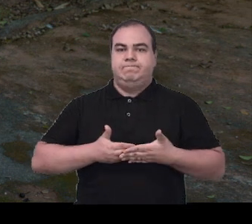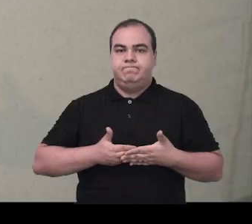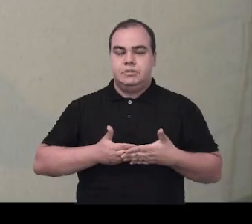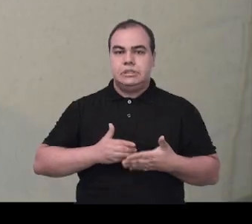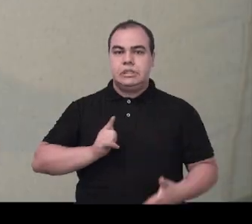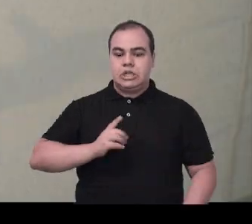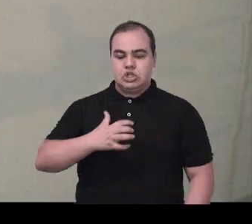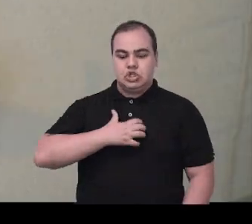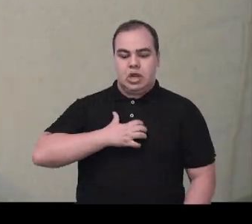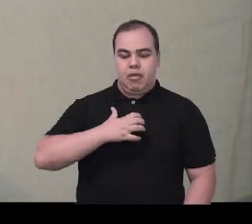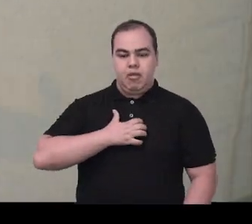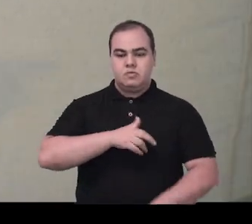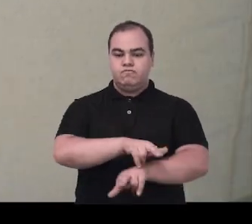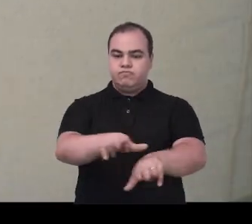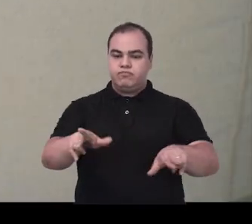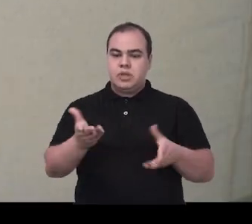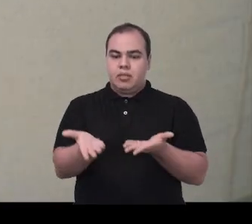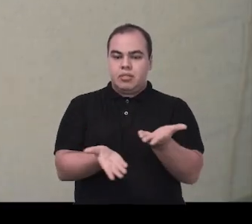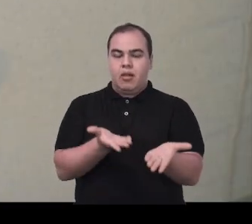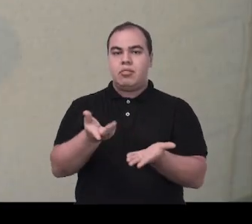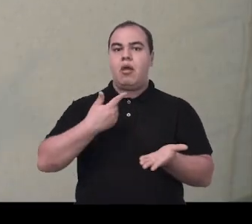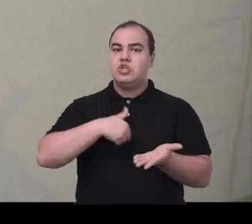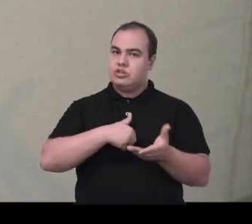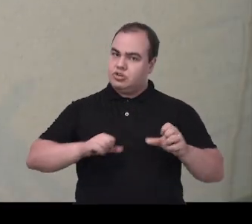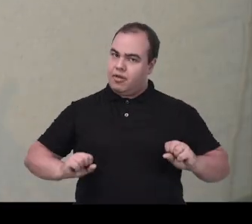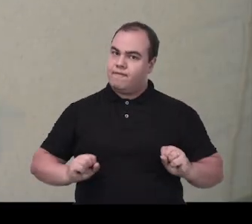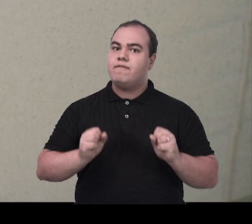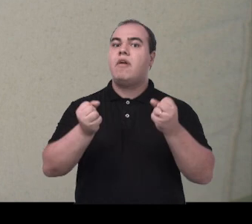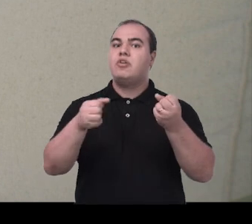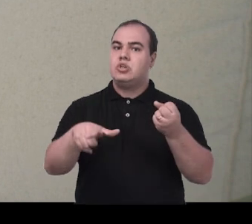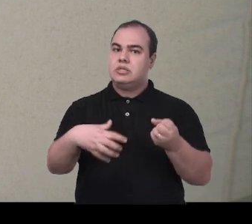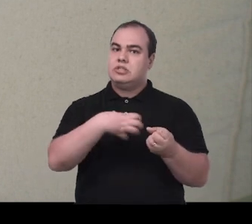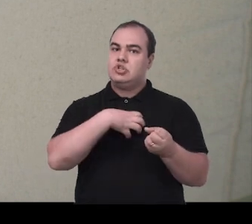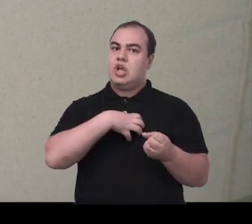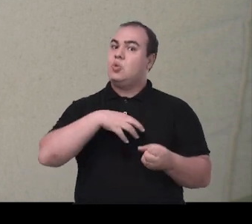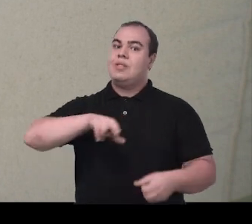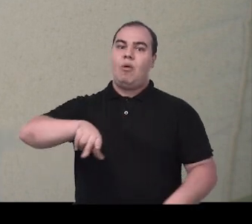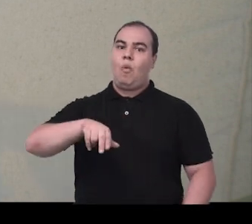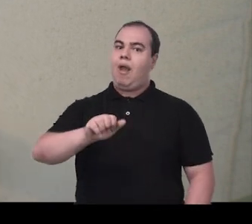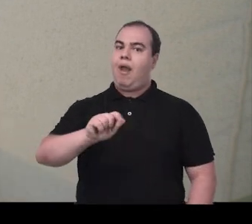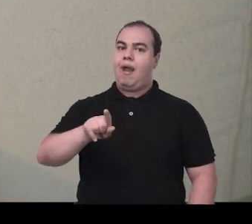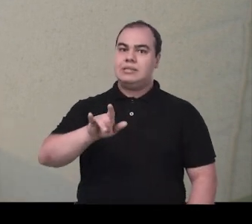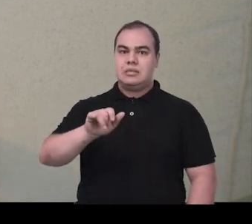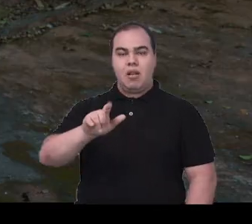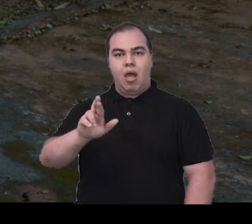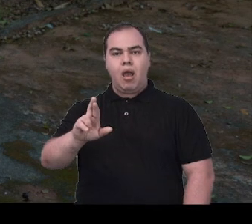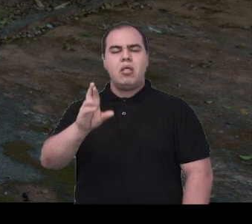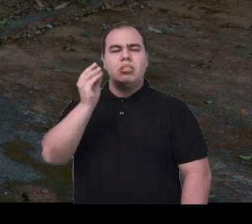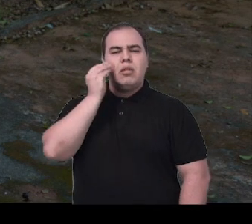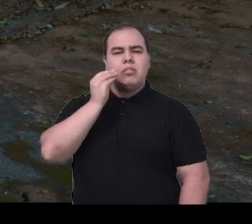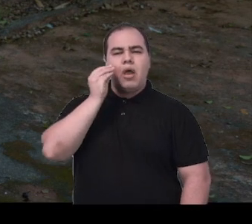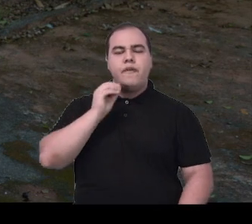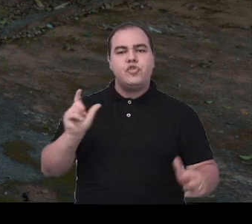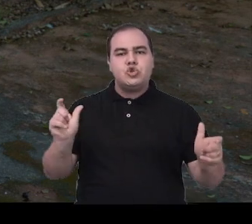confina. São maneiras de tratar e a gente defende essa maneira de tratar que não é o modelo asilar. E